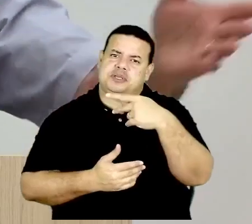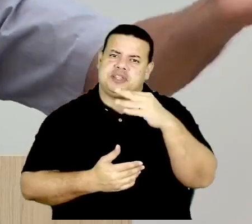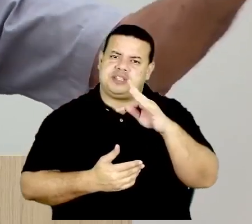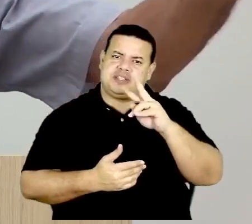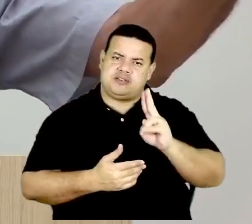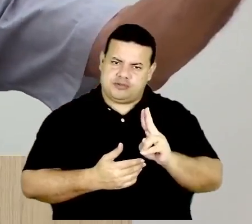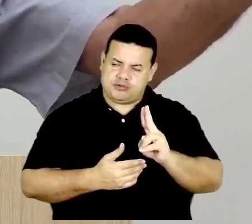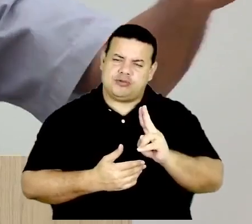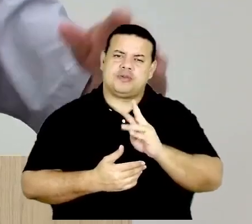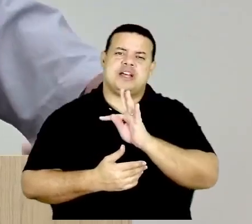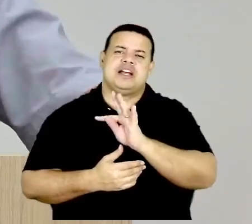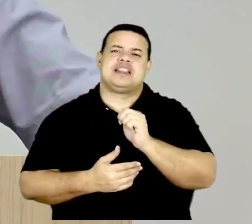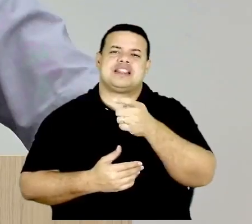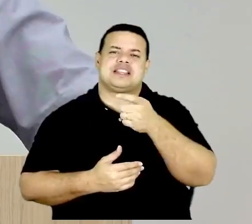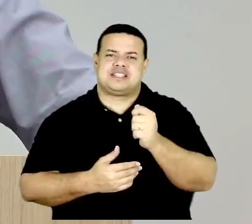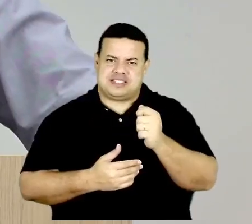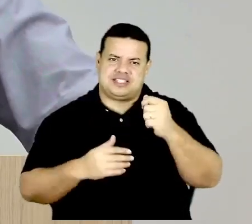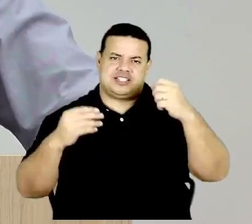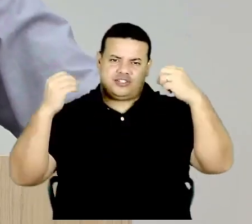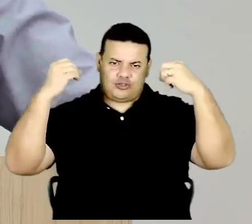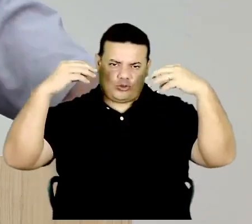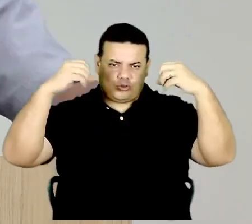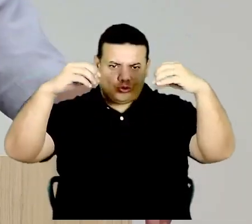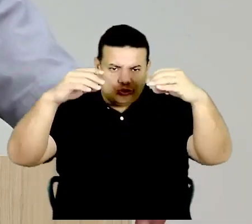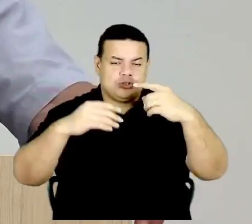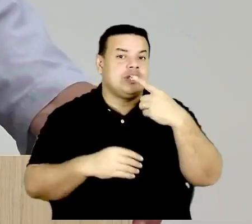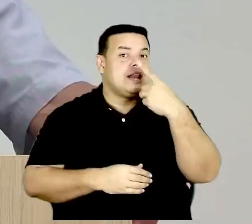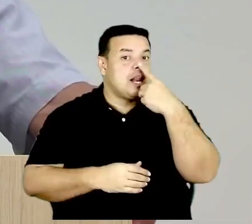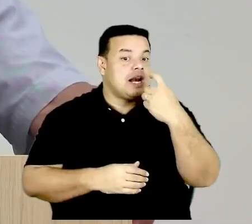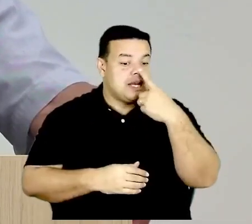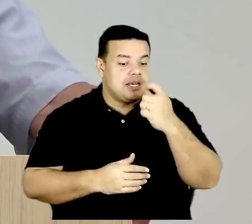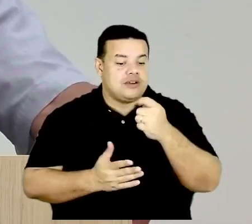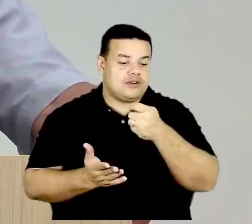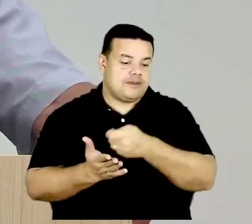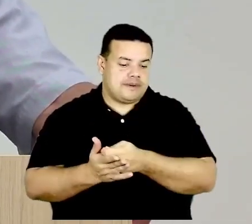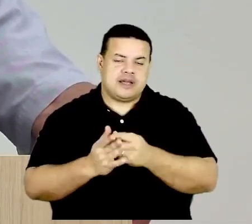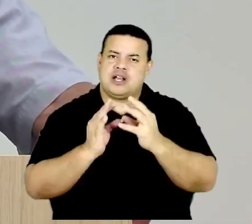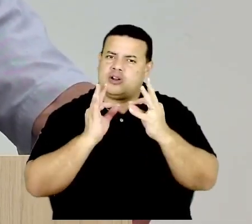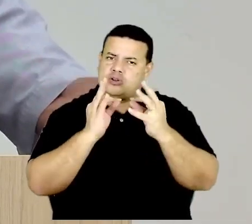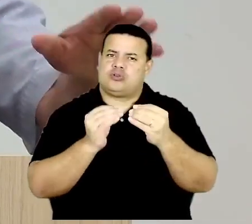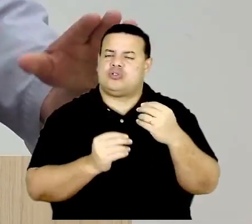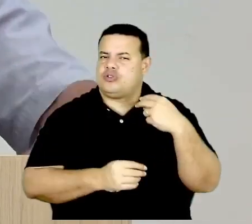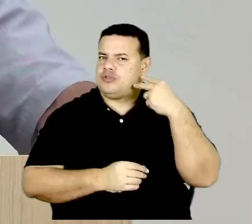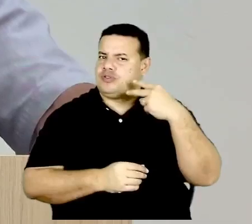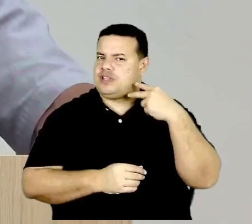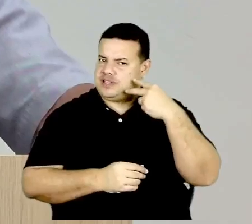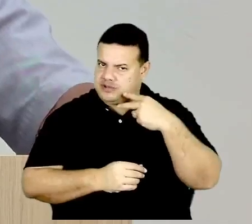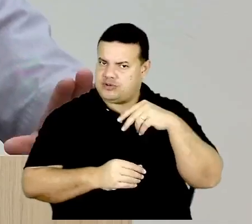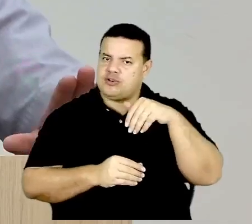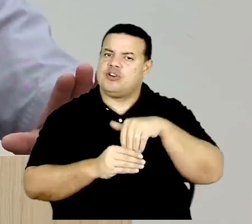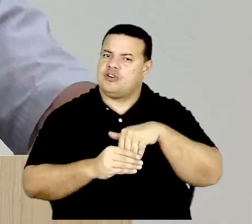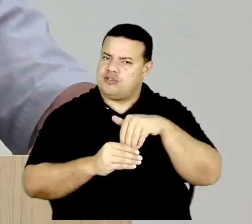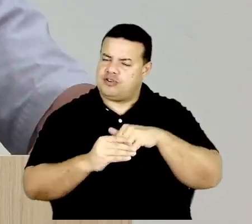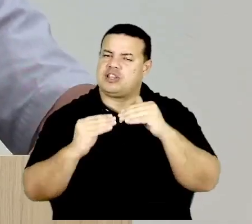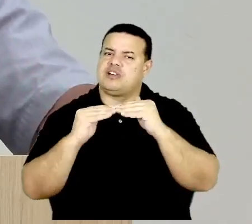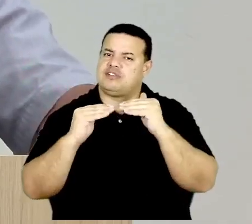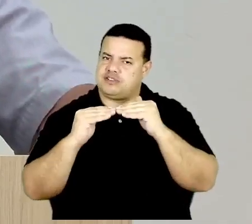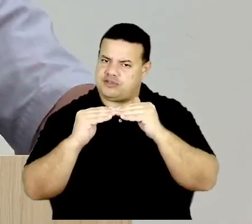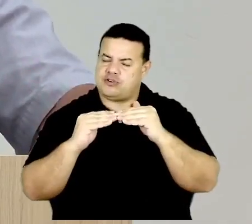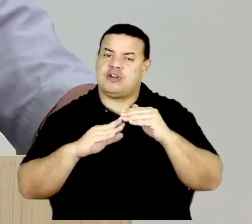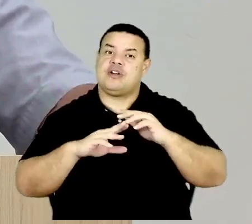lixo, certamente não sou eu, todos os vereadores irão votar a favor do projeto, mas tem que partir do Executivo